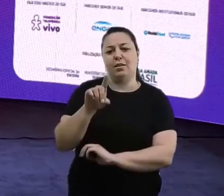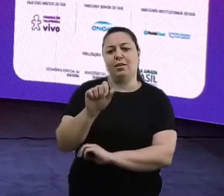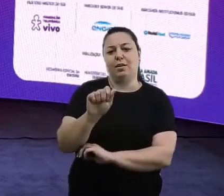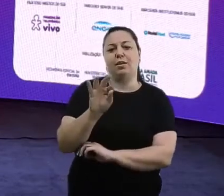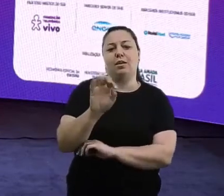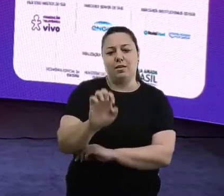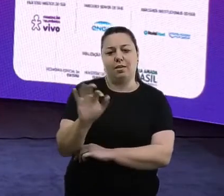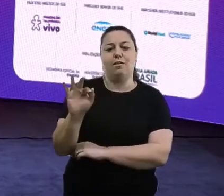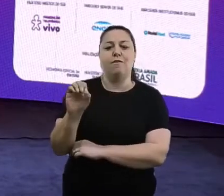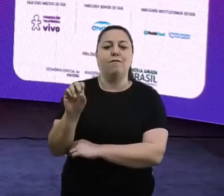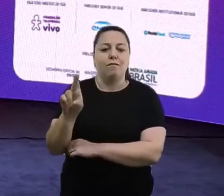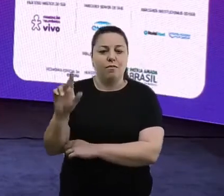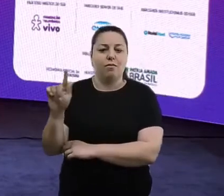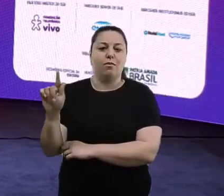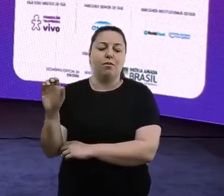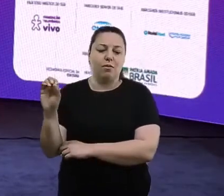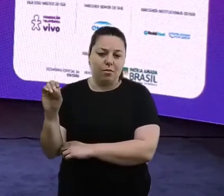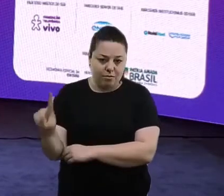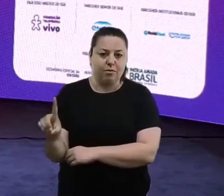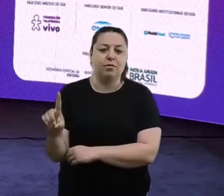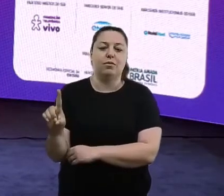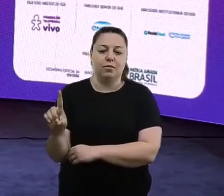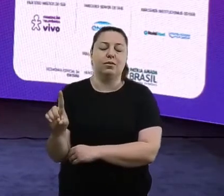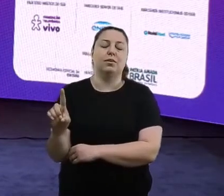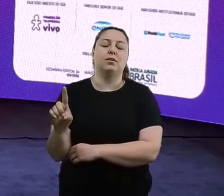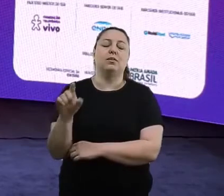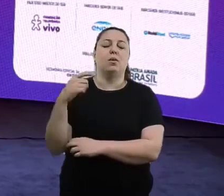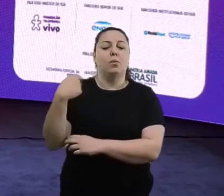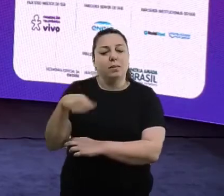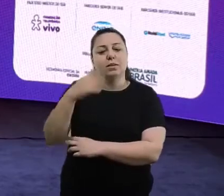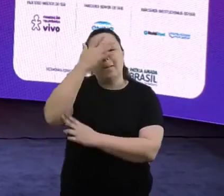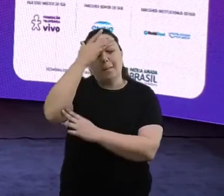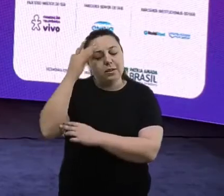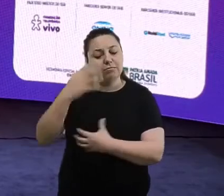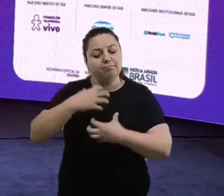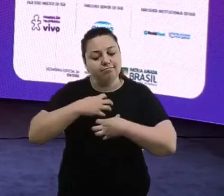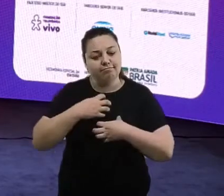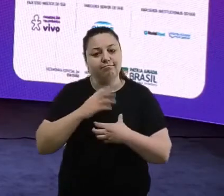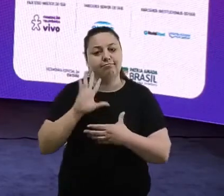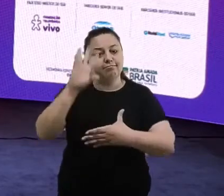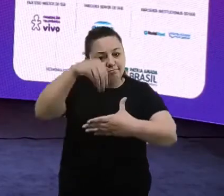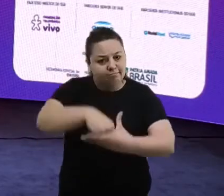com que ele faça parte dessa comunidade digital, dessa comunidade que a gente